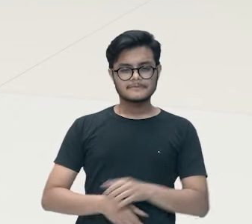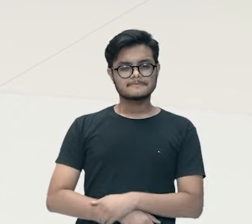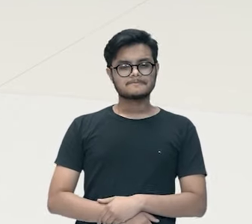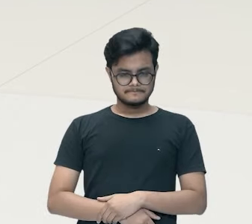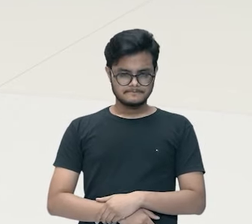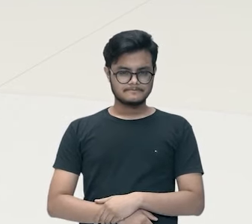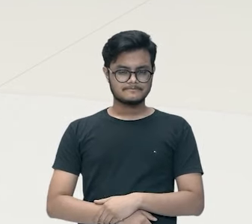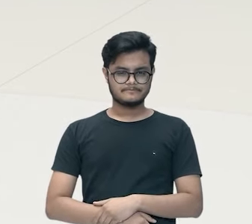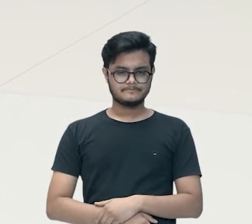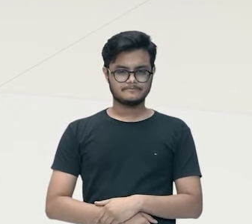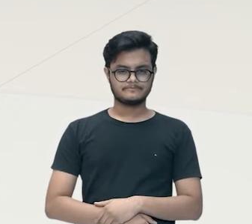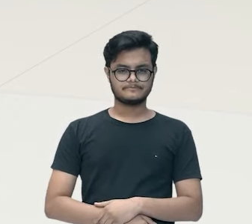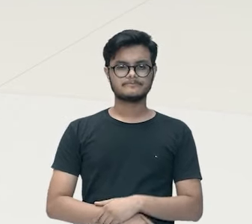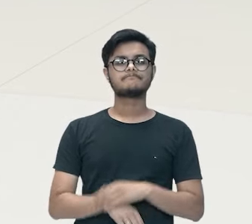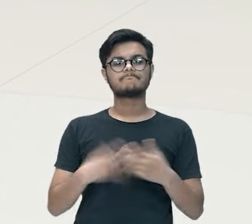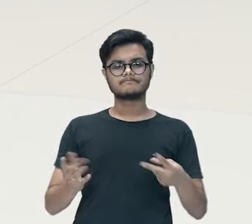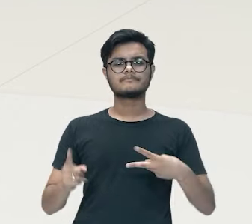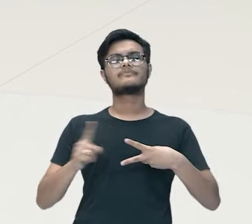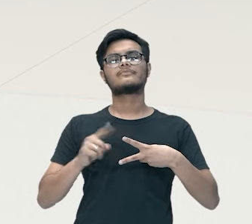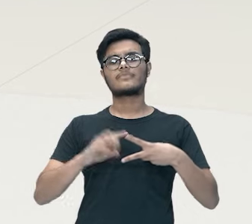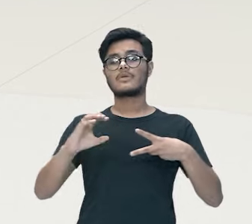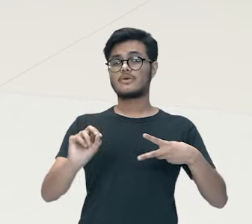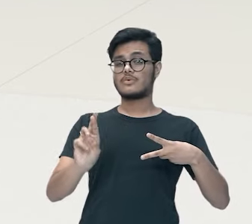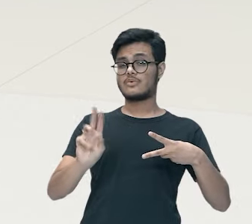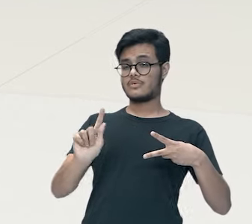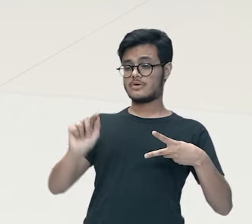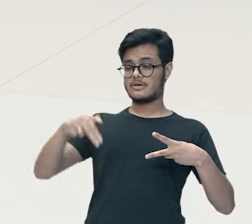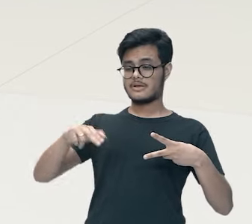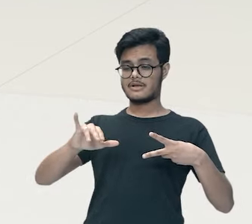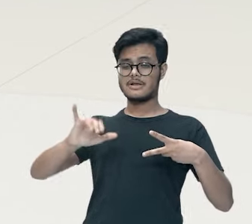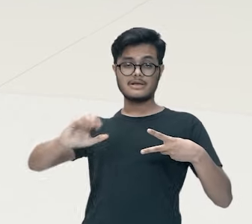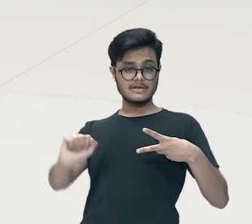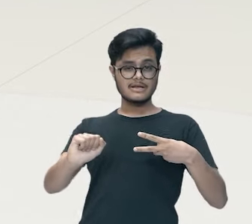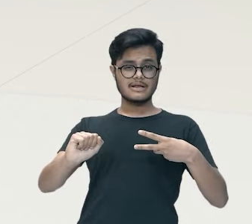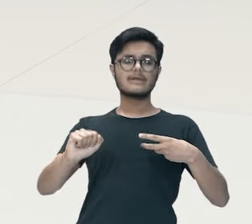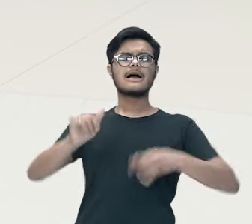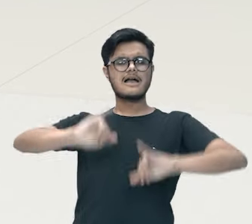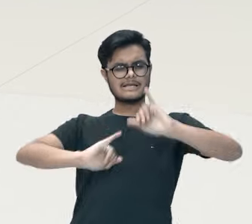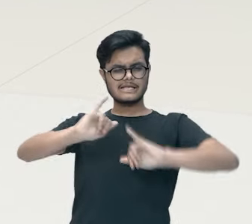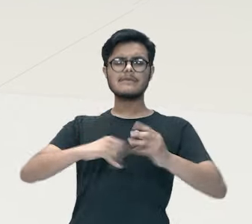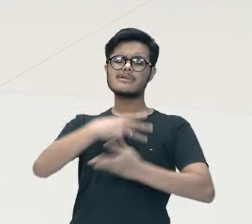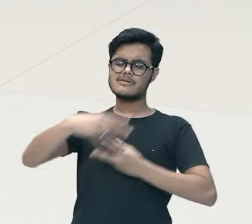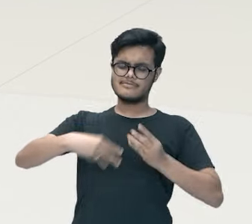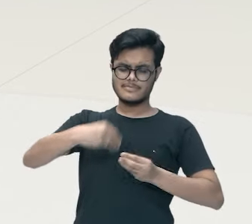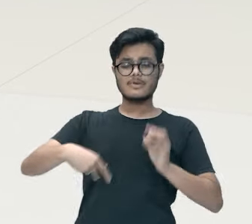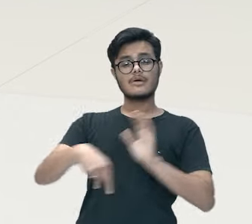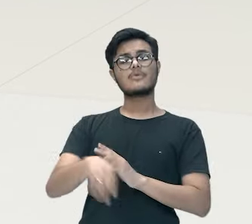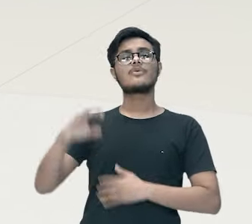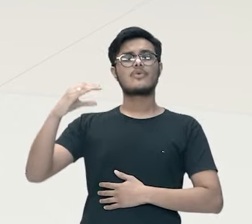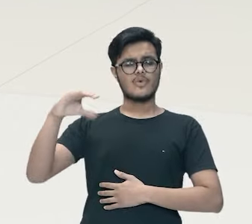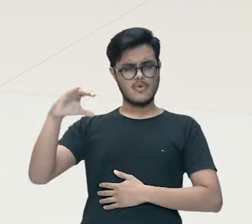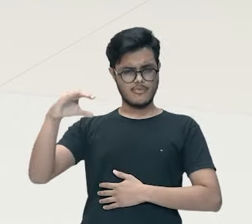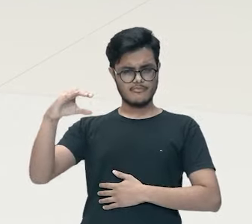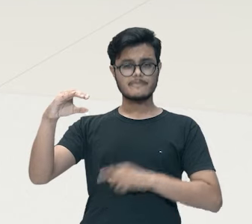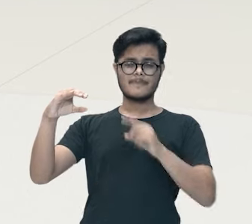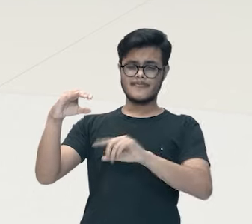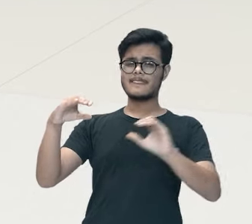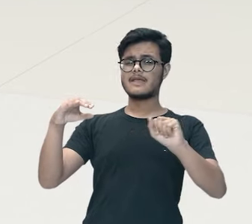é justamente o grupo de substâncias, esse agrupamento de substâncias que possui o elemento carbono como sendo a coisa